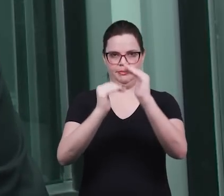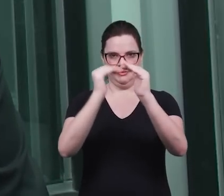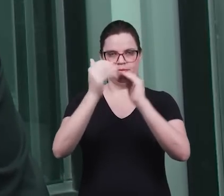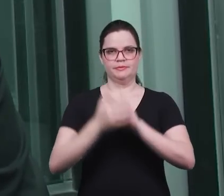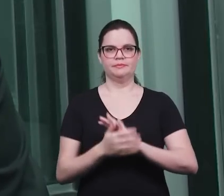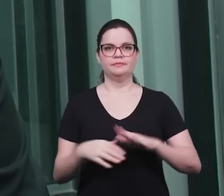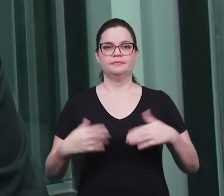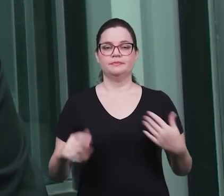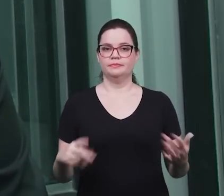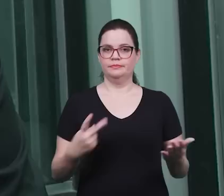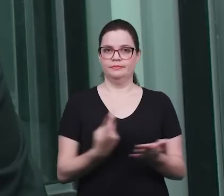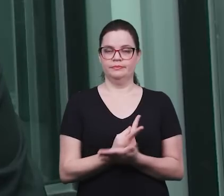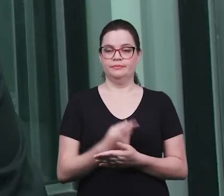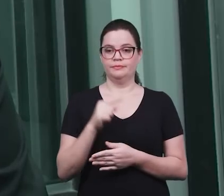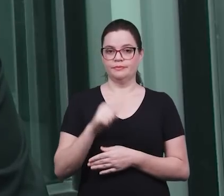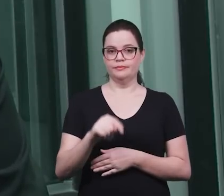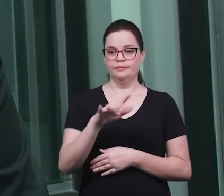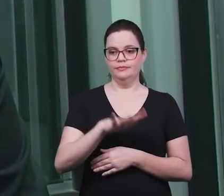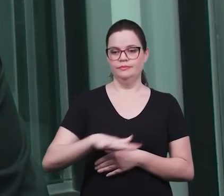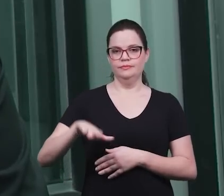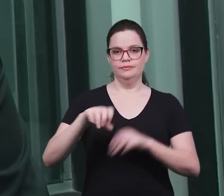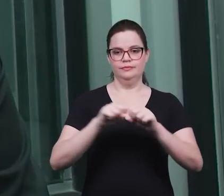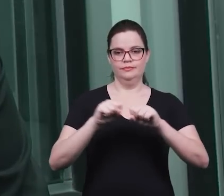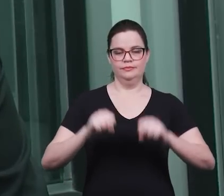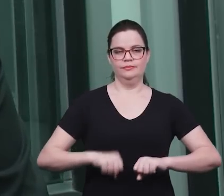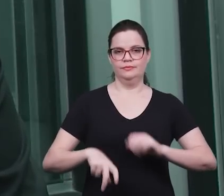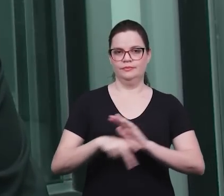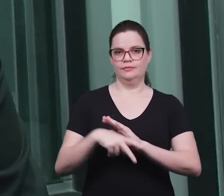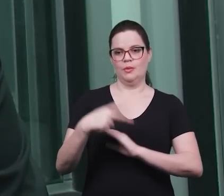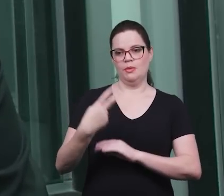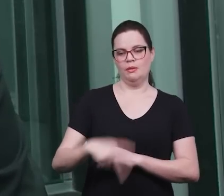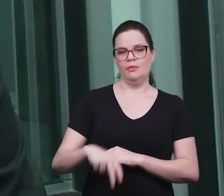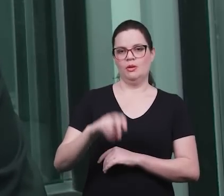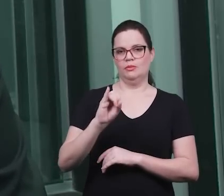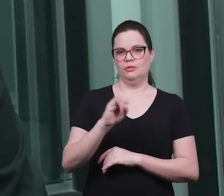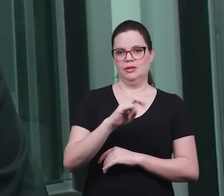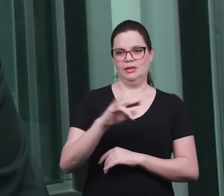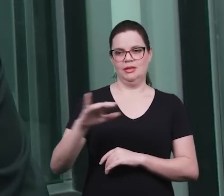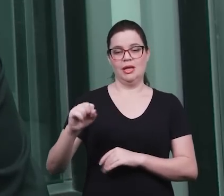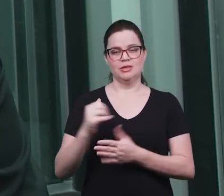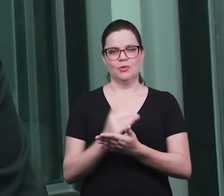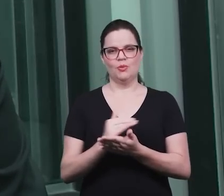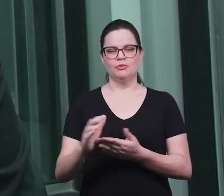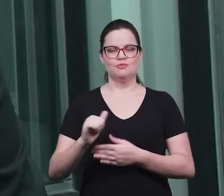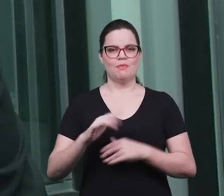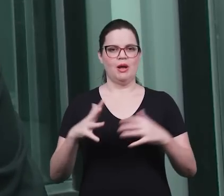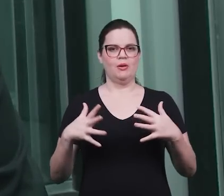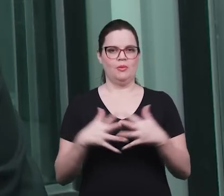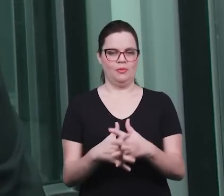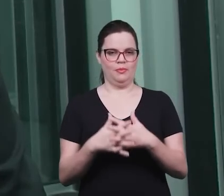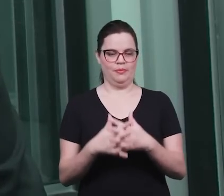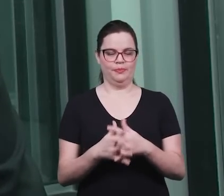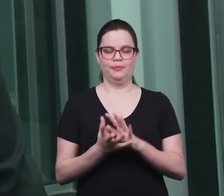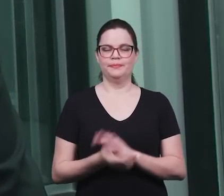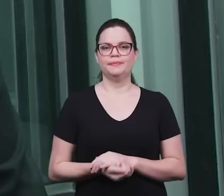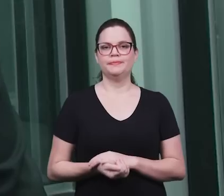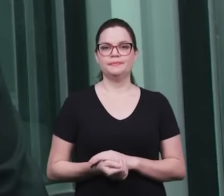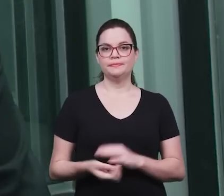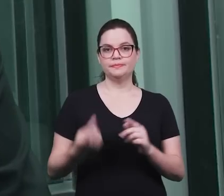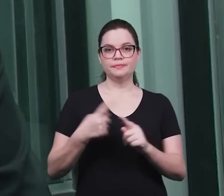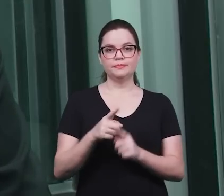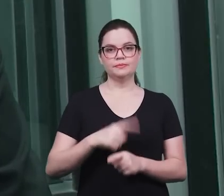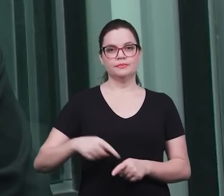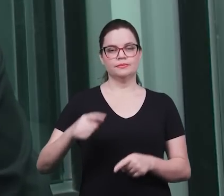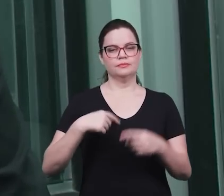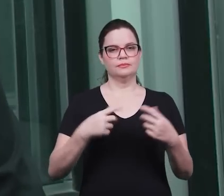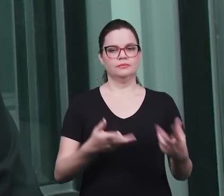tornando o sistema previdenciário brasileiro algo muito complexo. E aí, quando nos